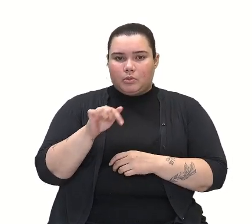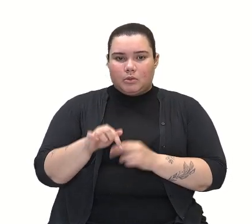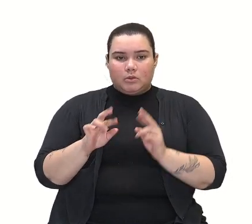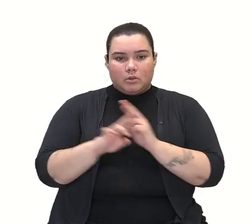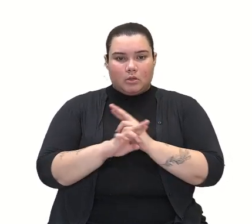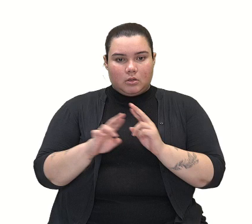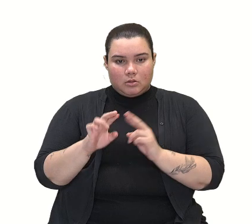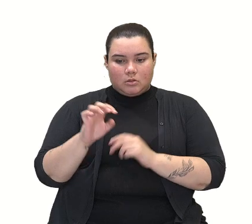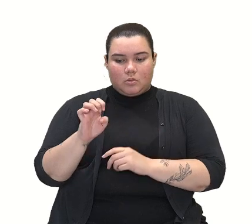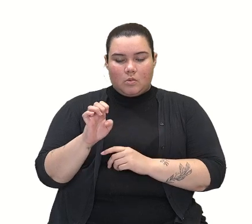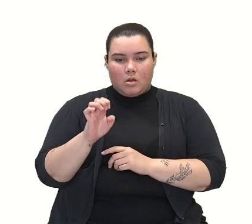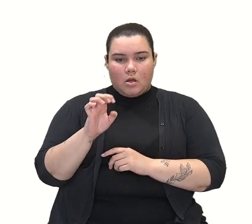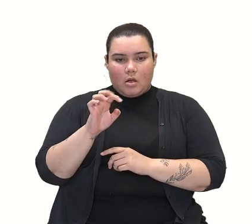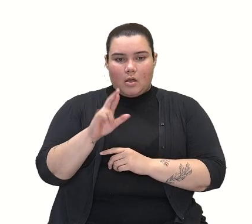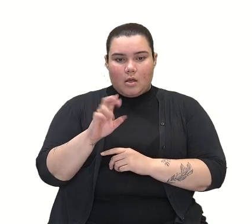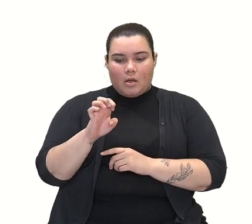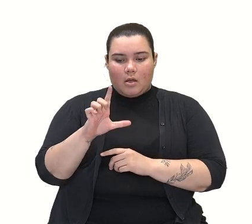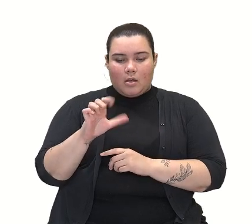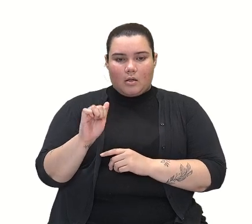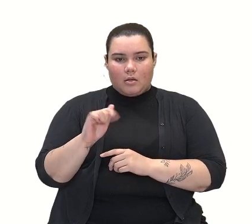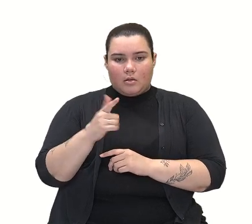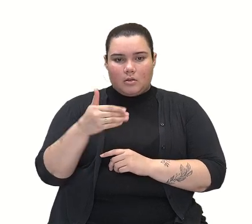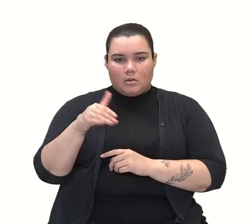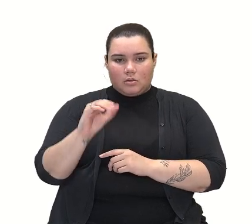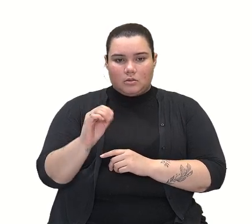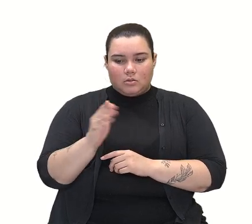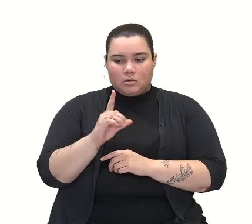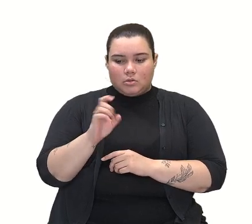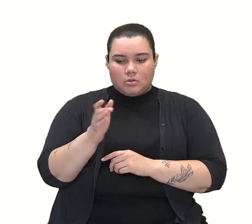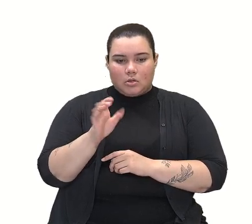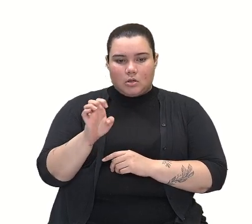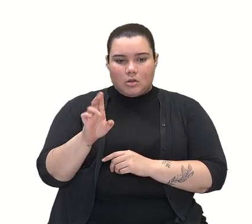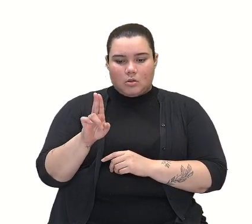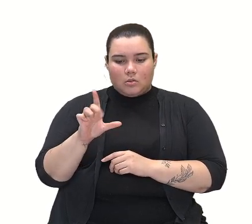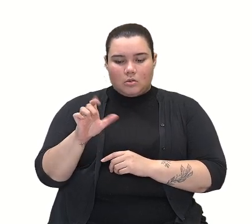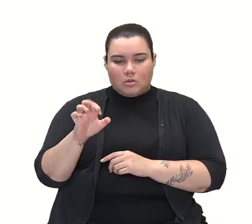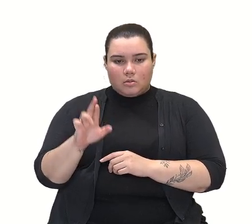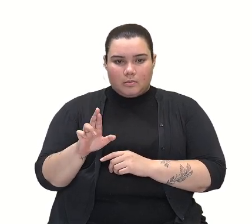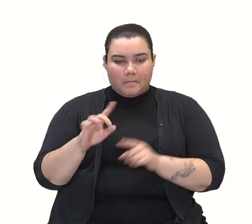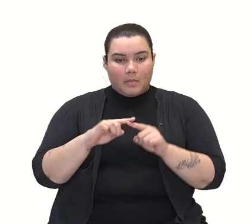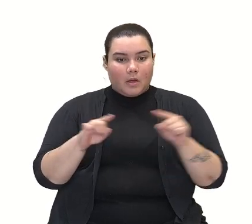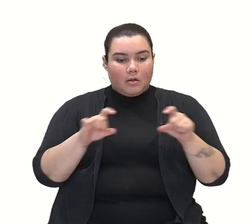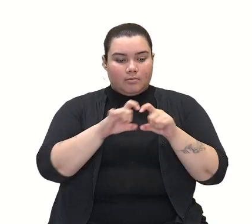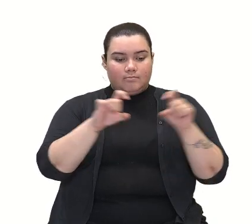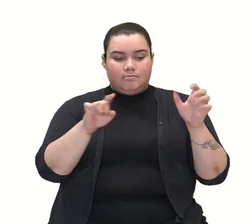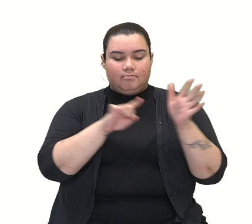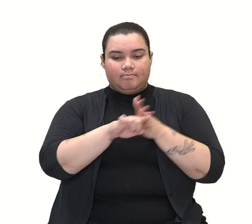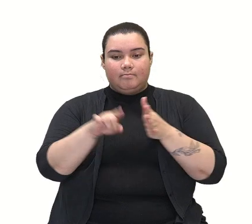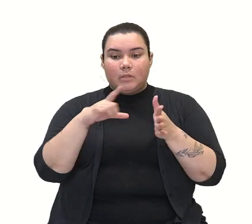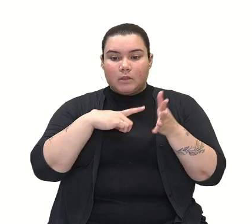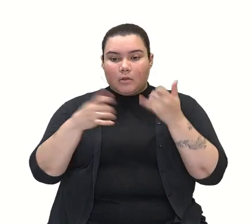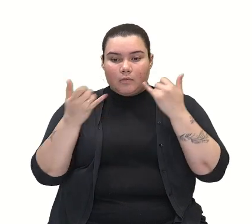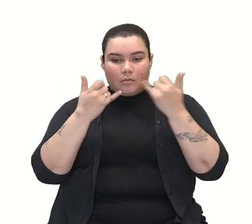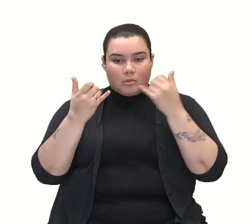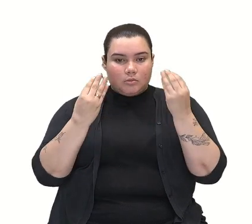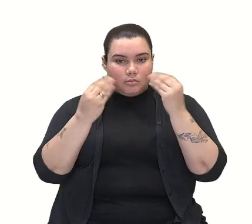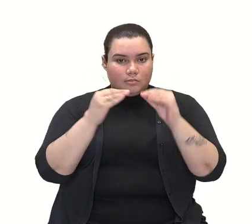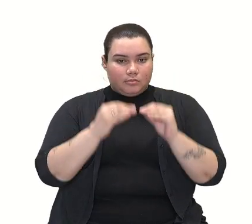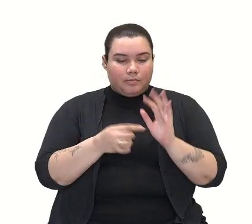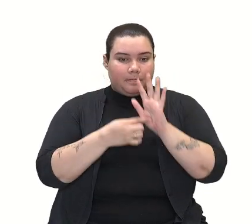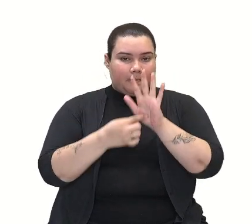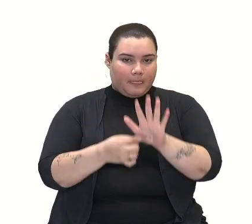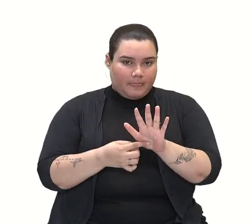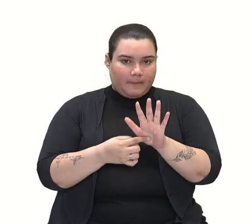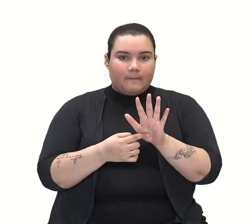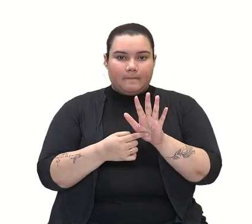de Euler, né, de relação de Euler, mas como o próprio enunciado já nos avisou, né, já nos